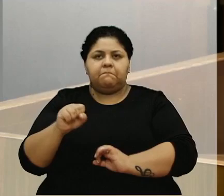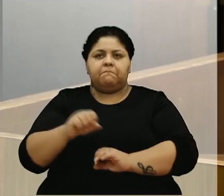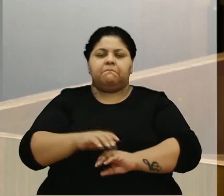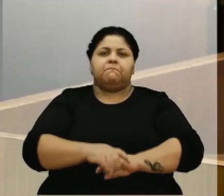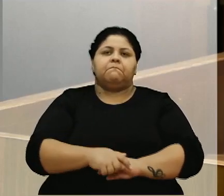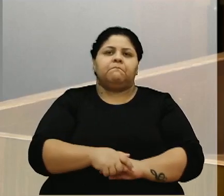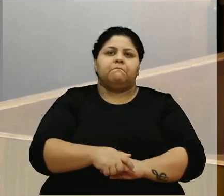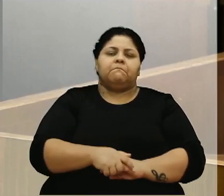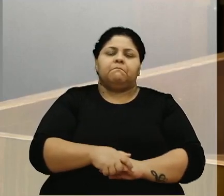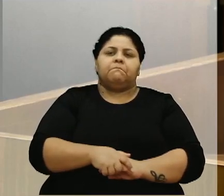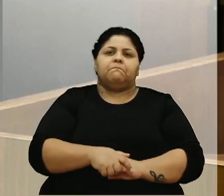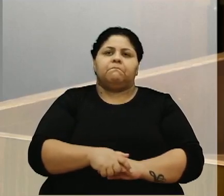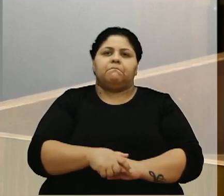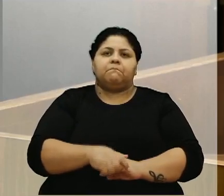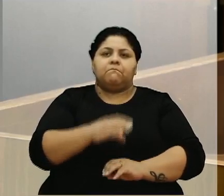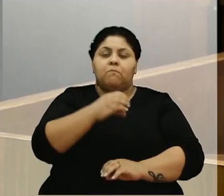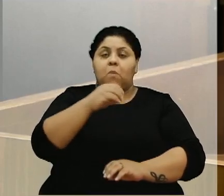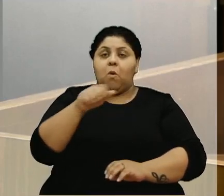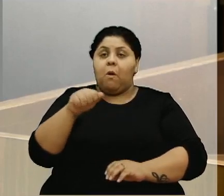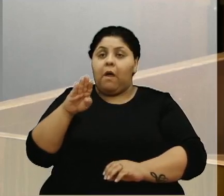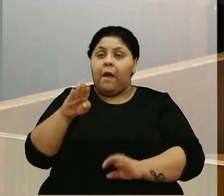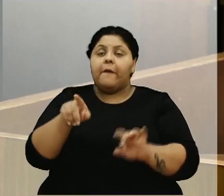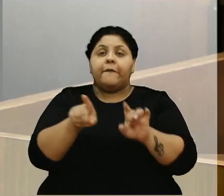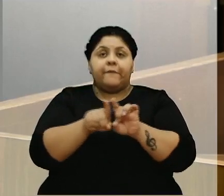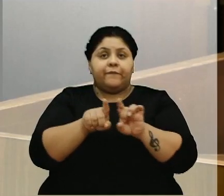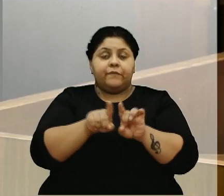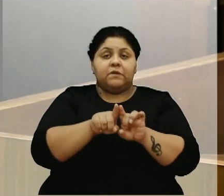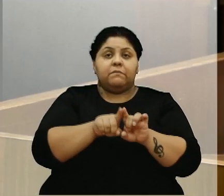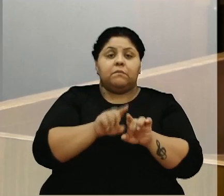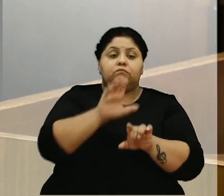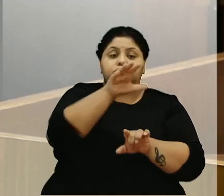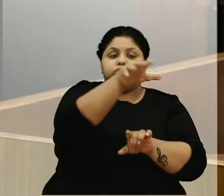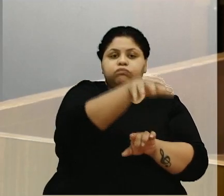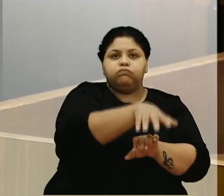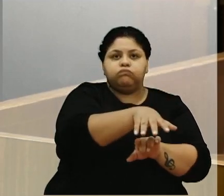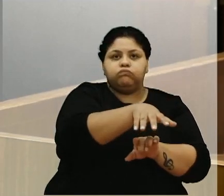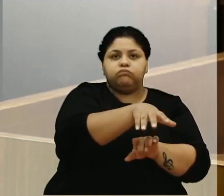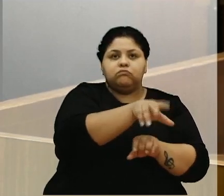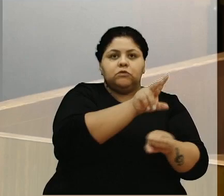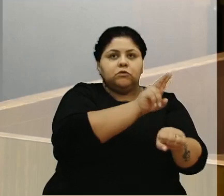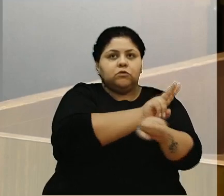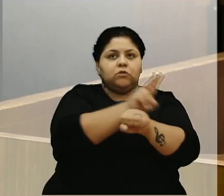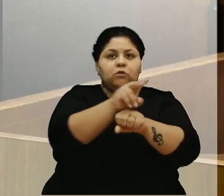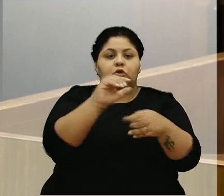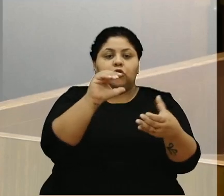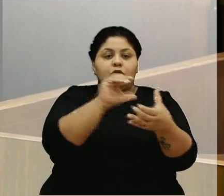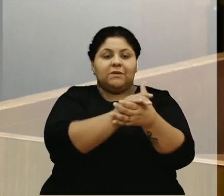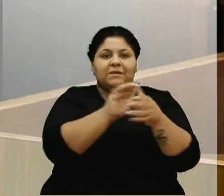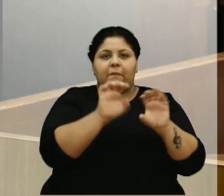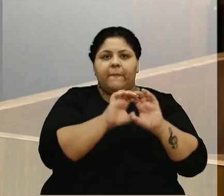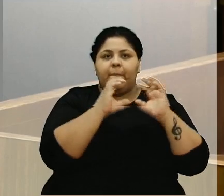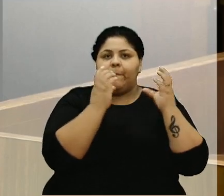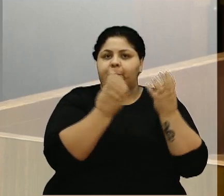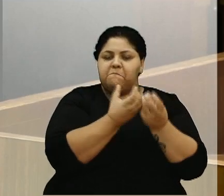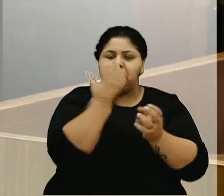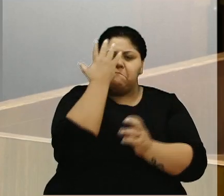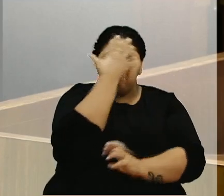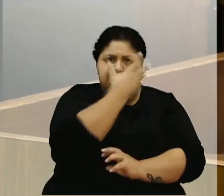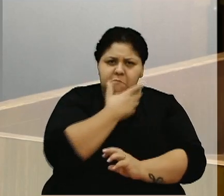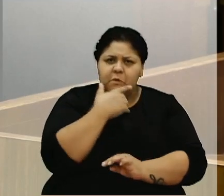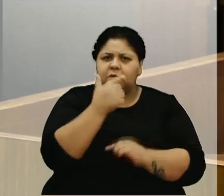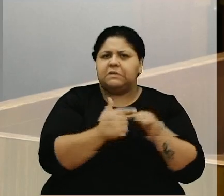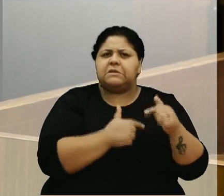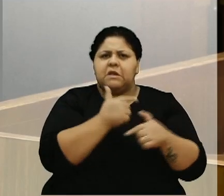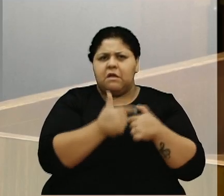Maesa. A UAB também tem um departamento que cuida aí dos casamentos comunitários também. Muito bonito esse trabalho